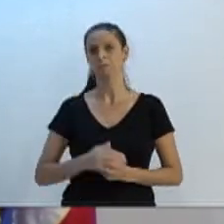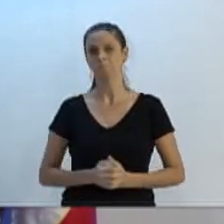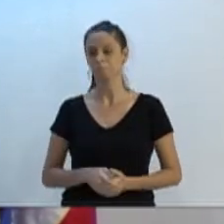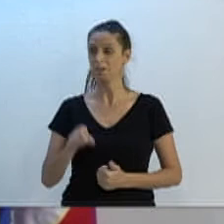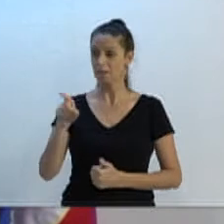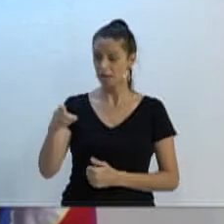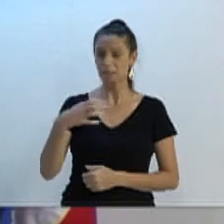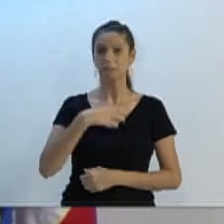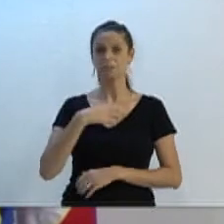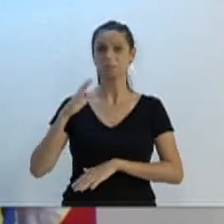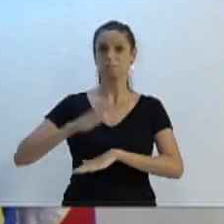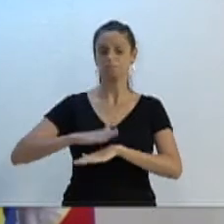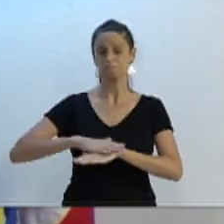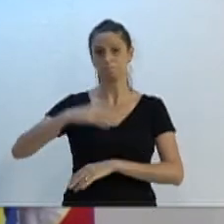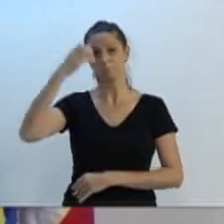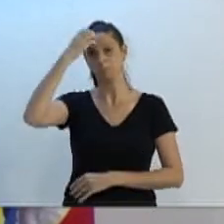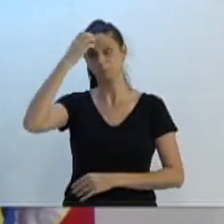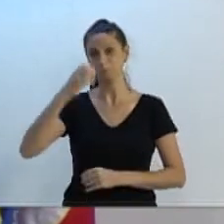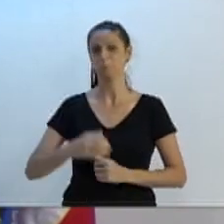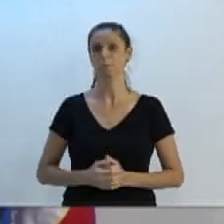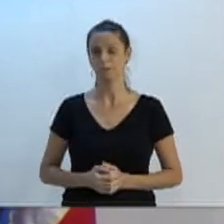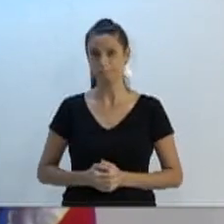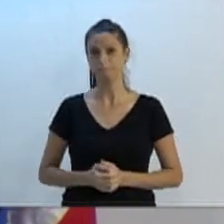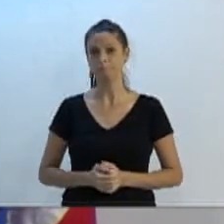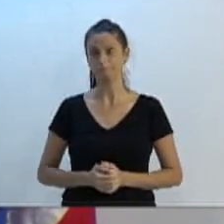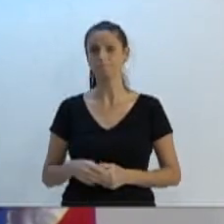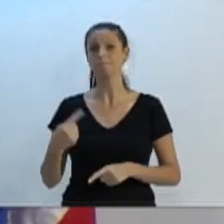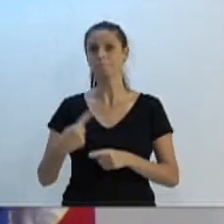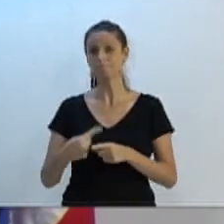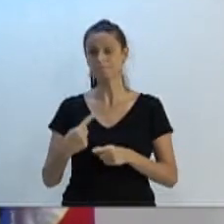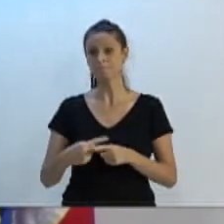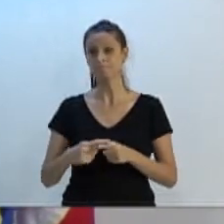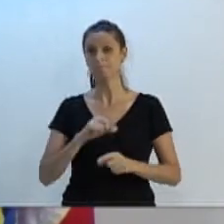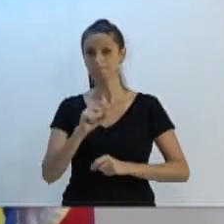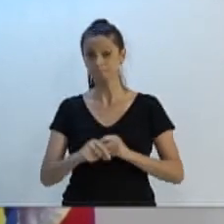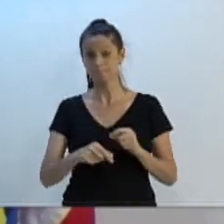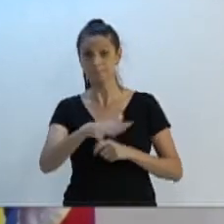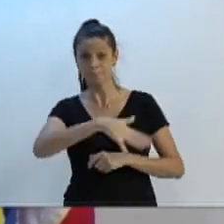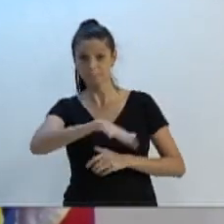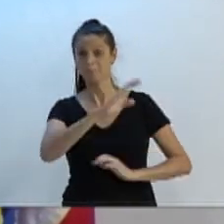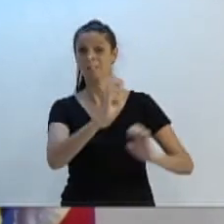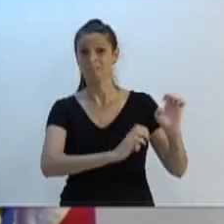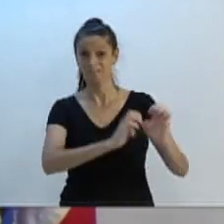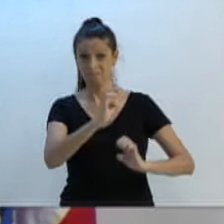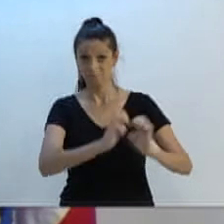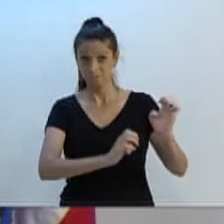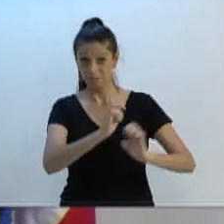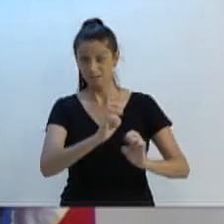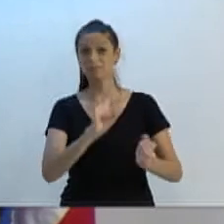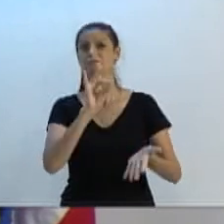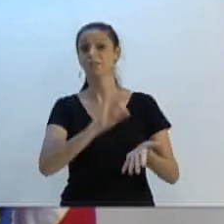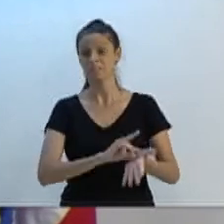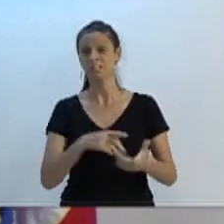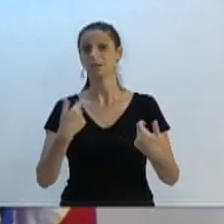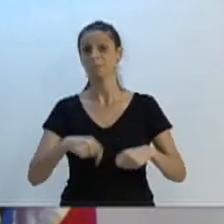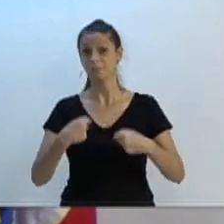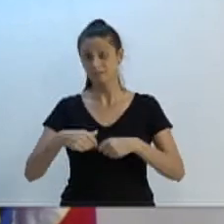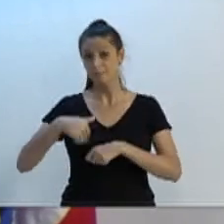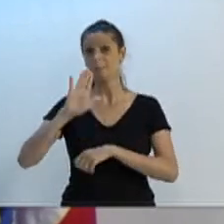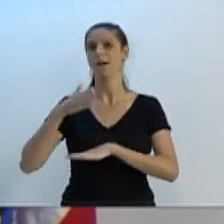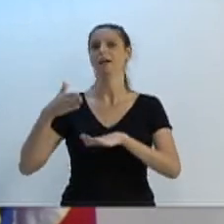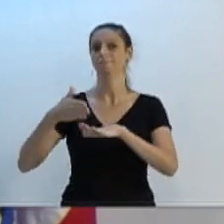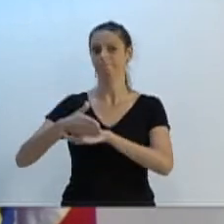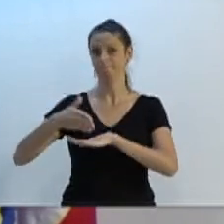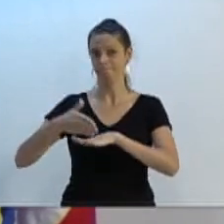nesse encontro no ceb admitindo que as classes empresariais tem que ter uma maior participação